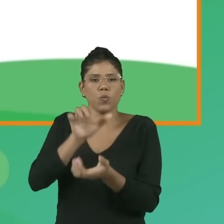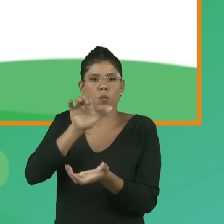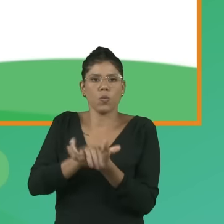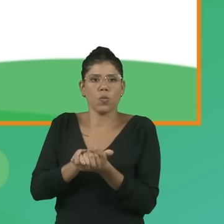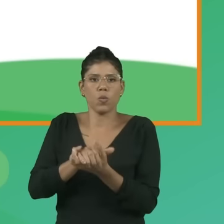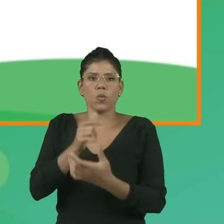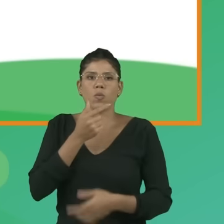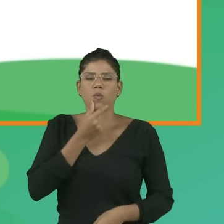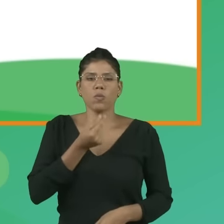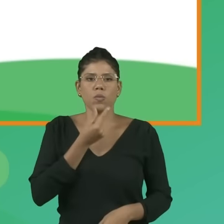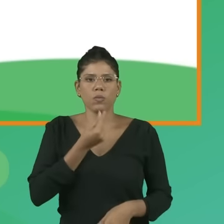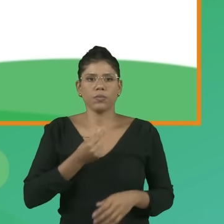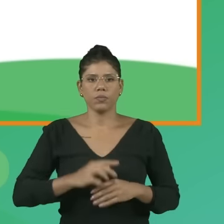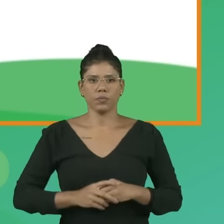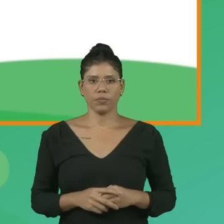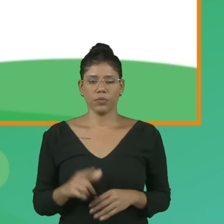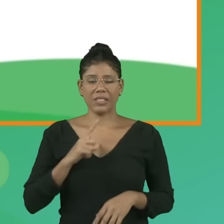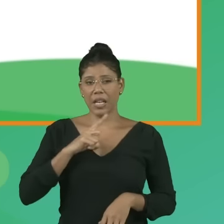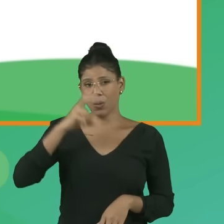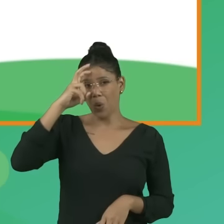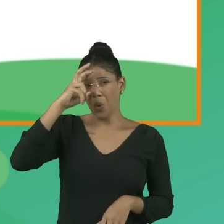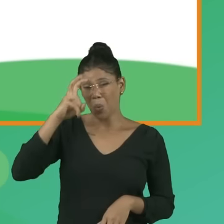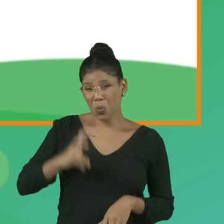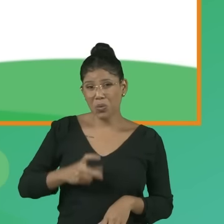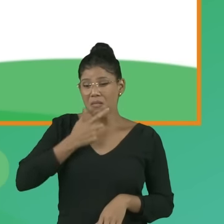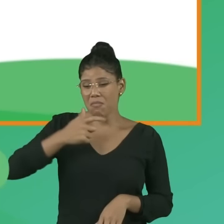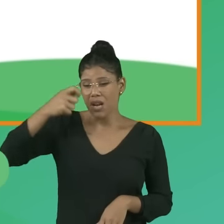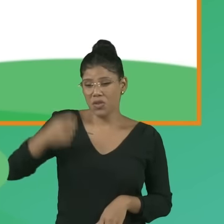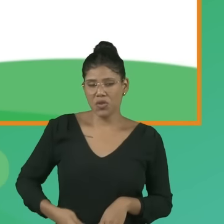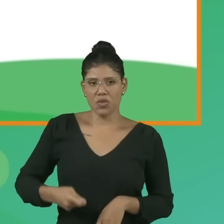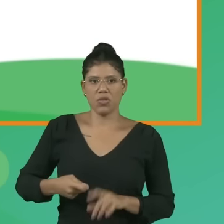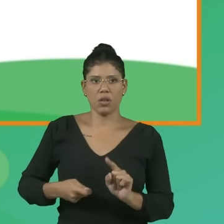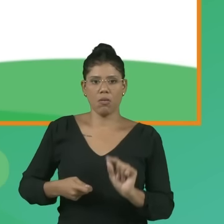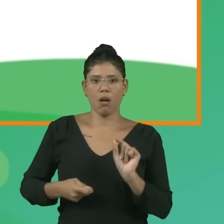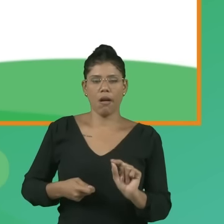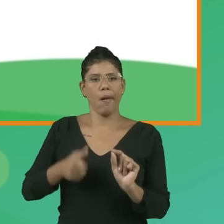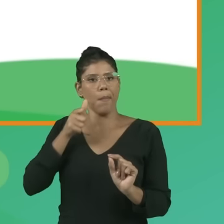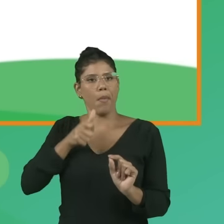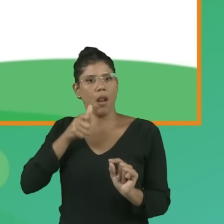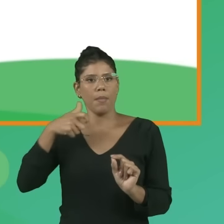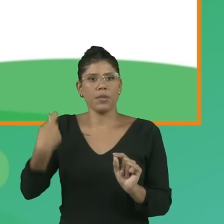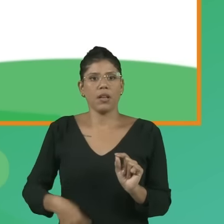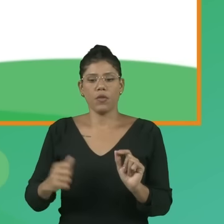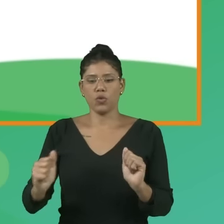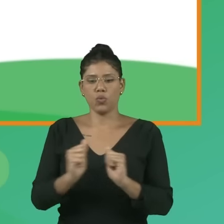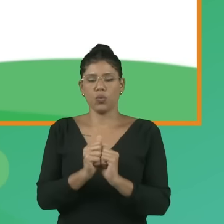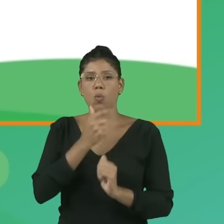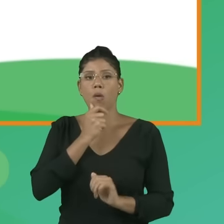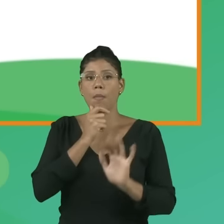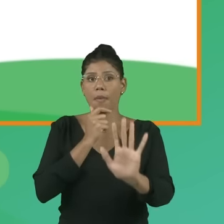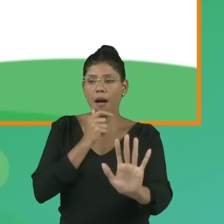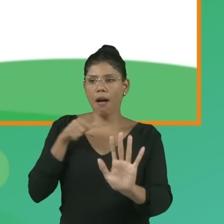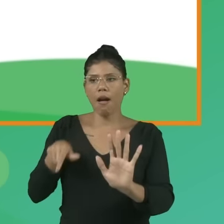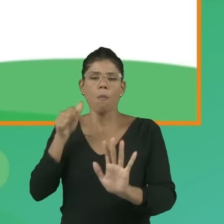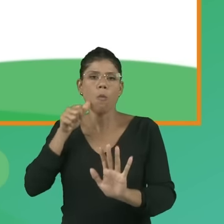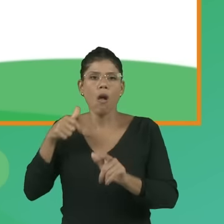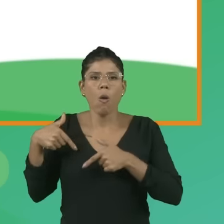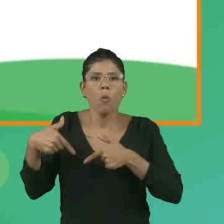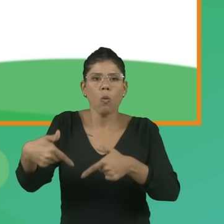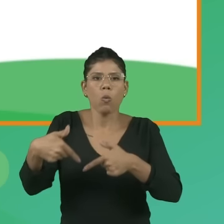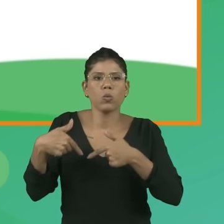ter essa cultura patriarcal, machista ali junto delas, né? Mas aí, elas foram abrindo caminhos para as